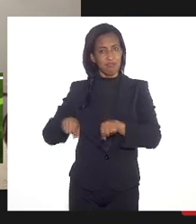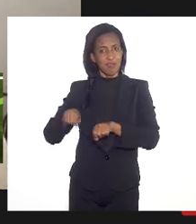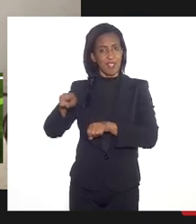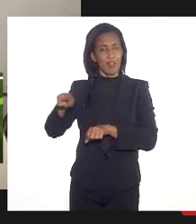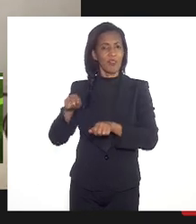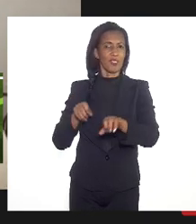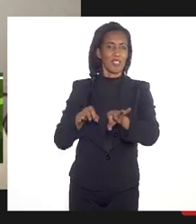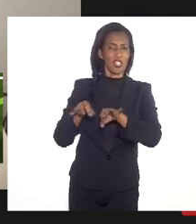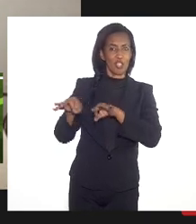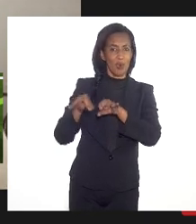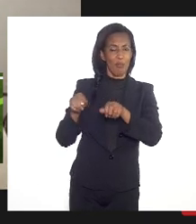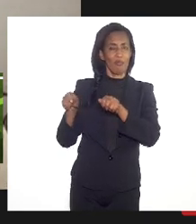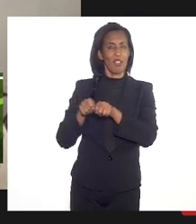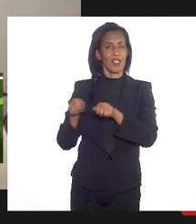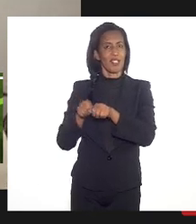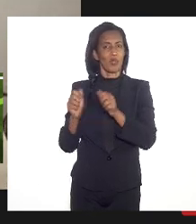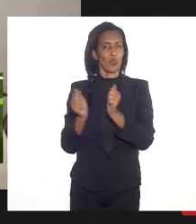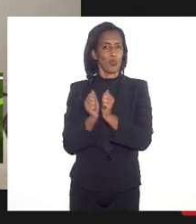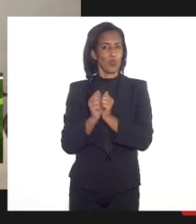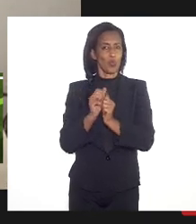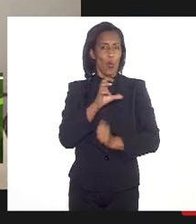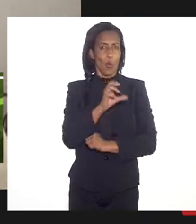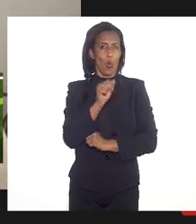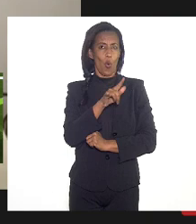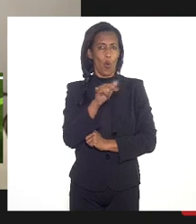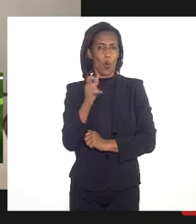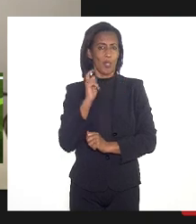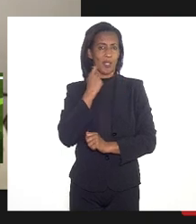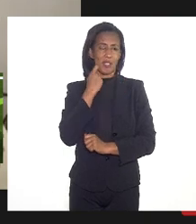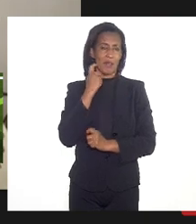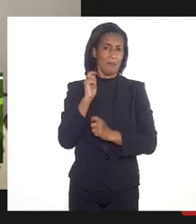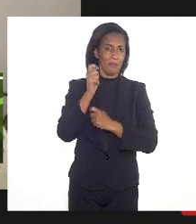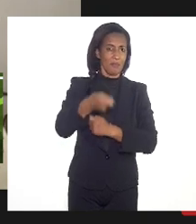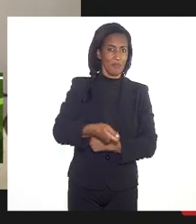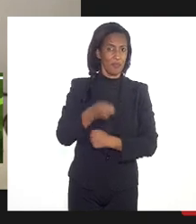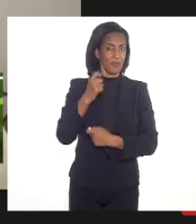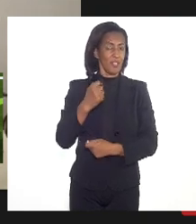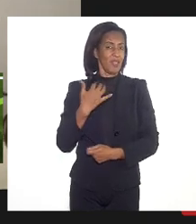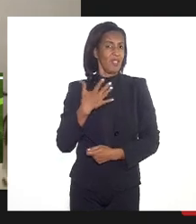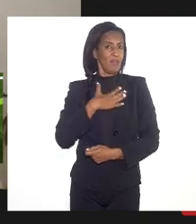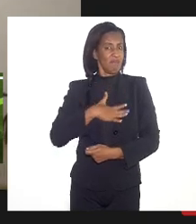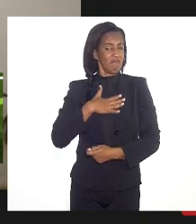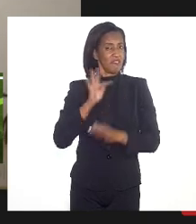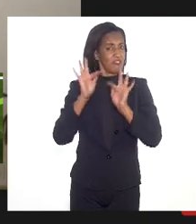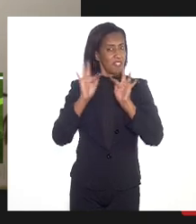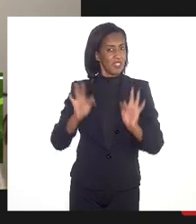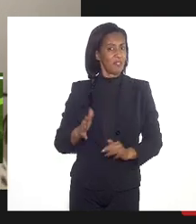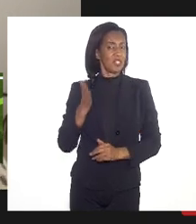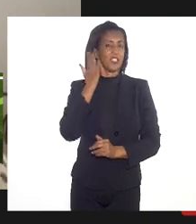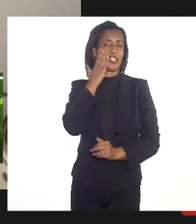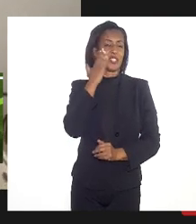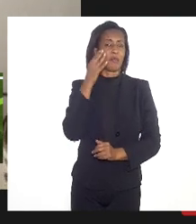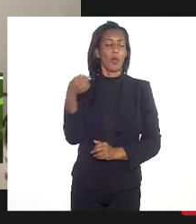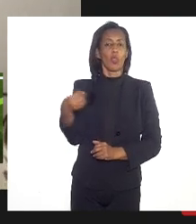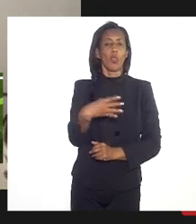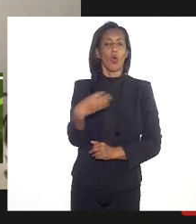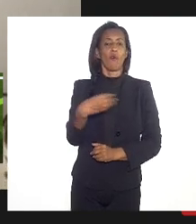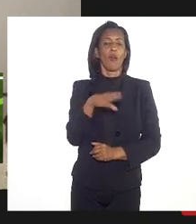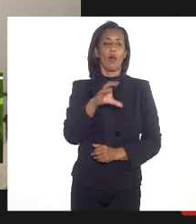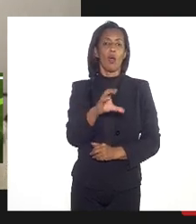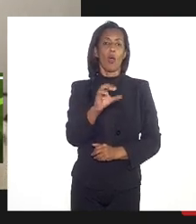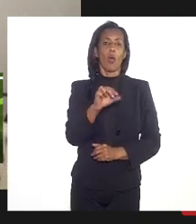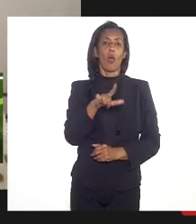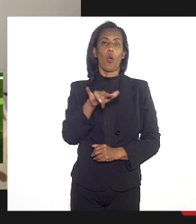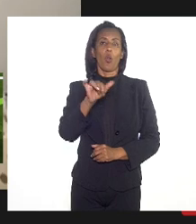com a colônia de pescadores. Também fiquei muito feliz em saber do lançamento aí da nova colônia de